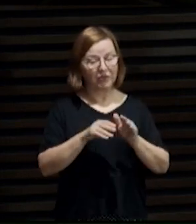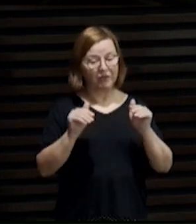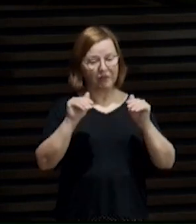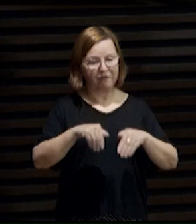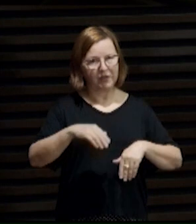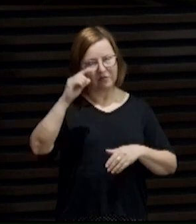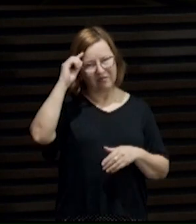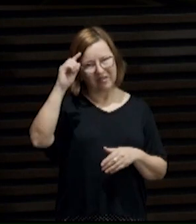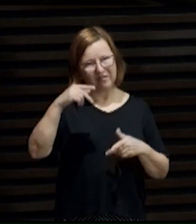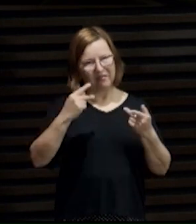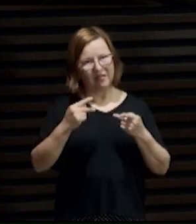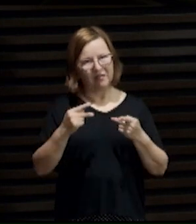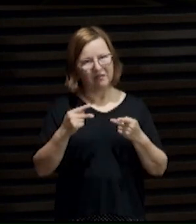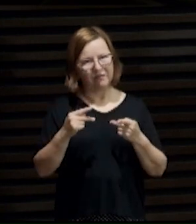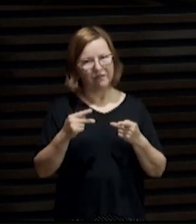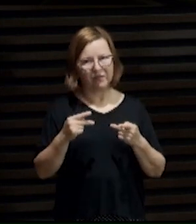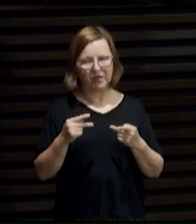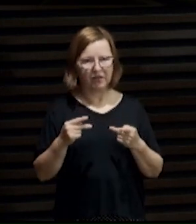dizendo: hoje não foi um dia produtivo.